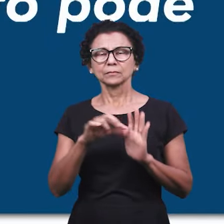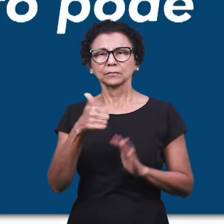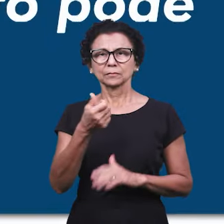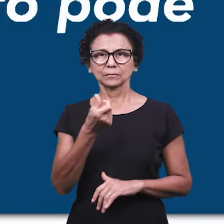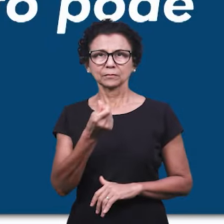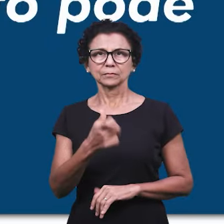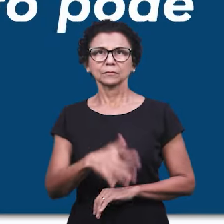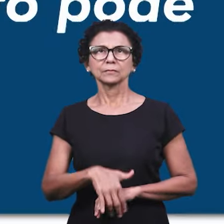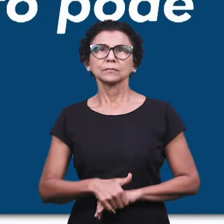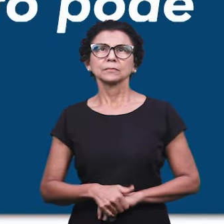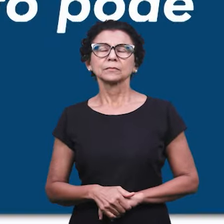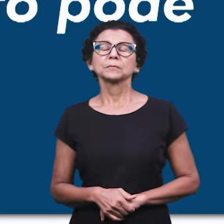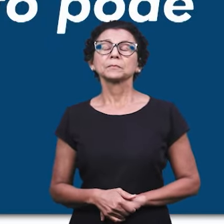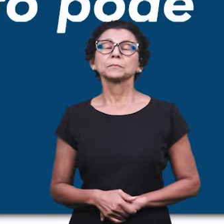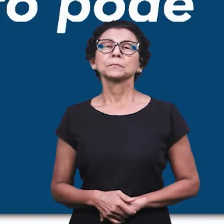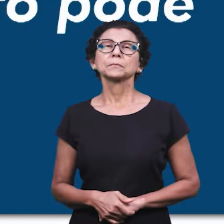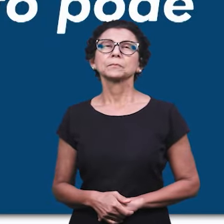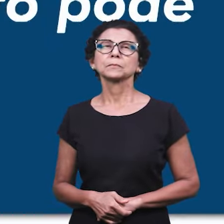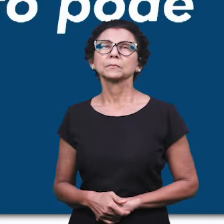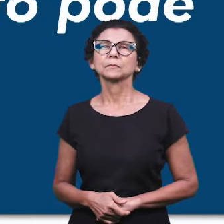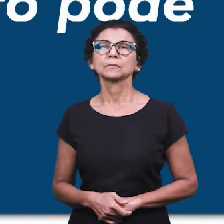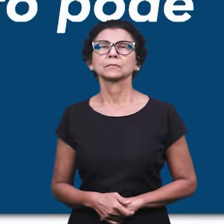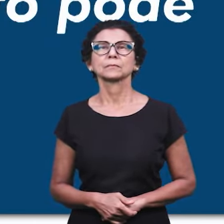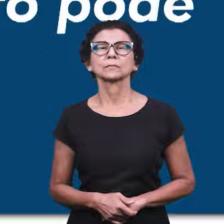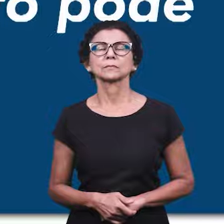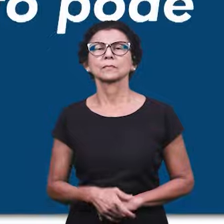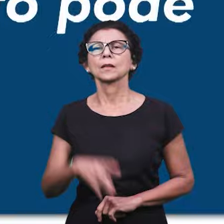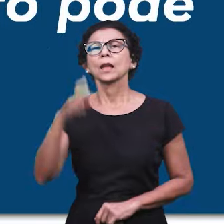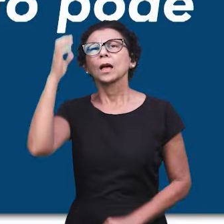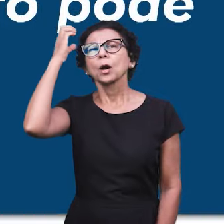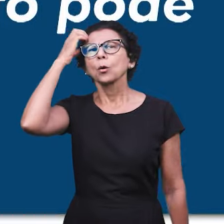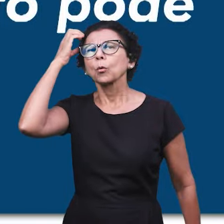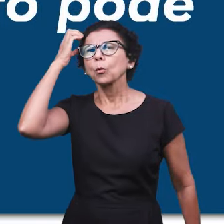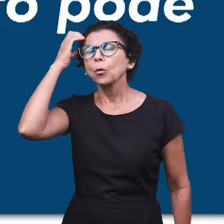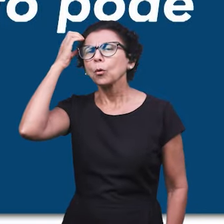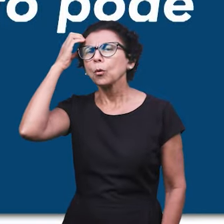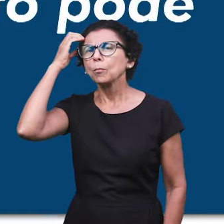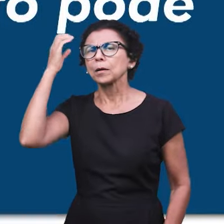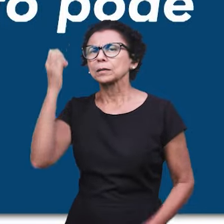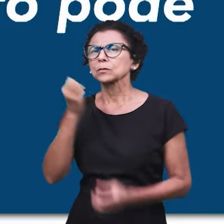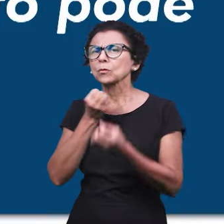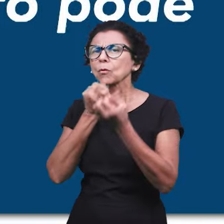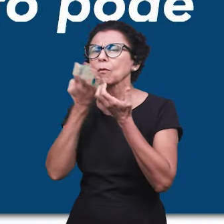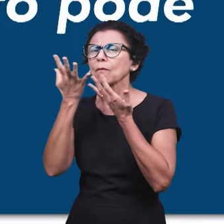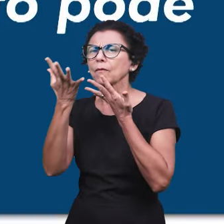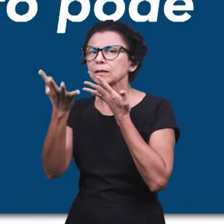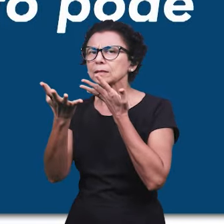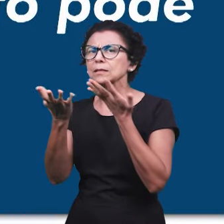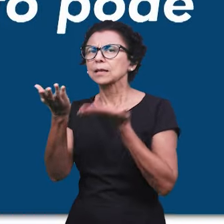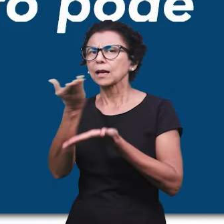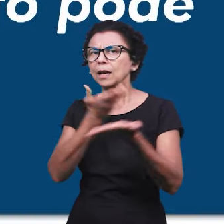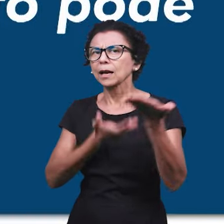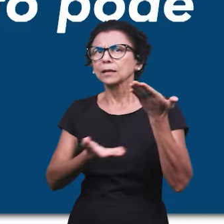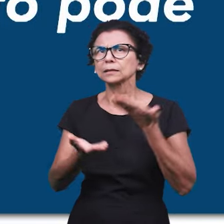diz assim: confessai as vossas culpas uns aos outros, e